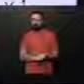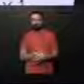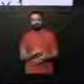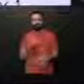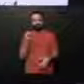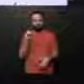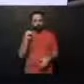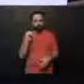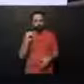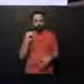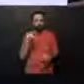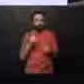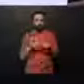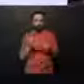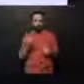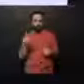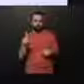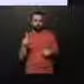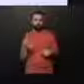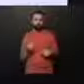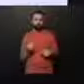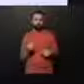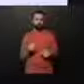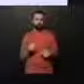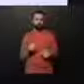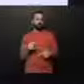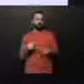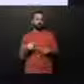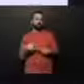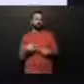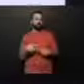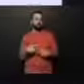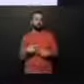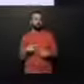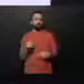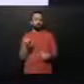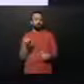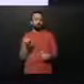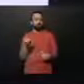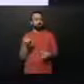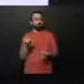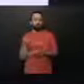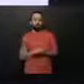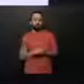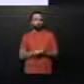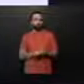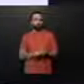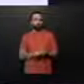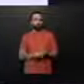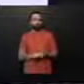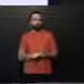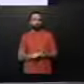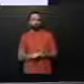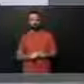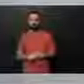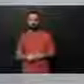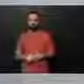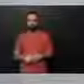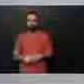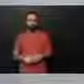0 vezes 1 é a mesma coisa que nenhuma vez o 1. Então, se eu não tenho nenhum número, nenhum